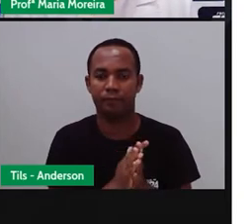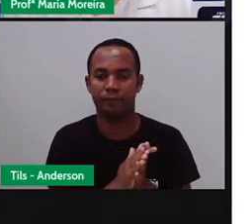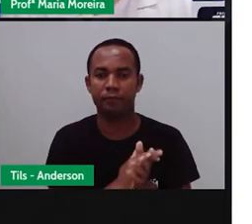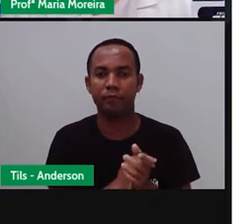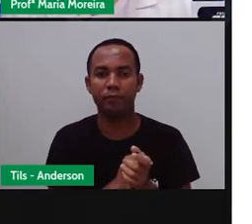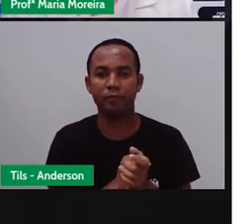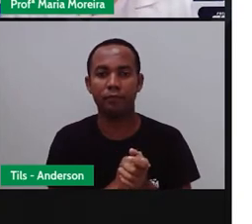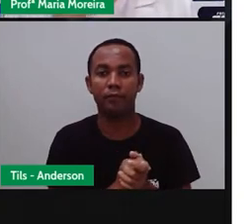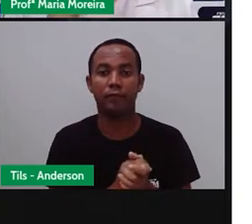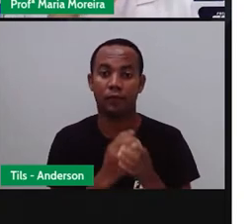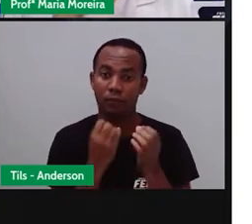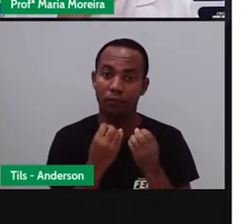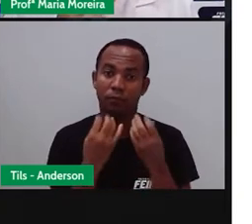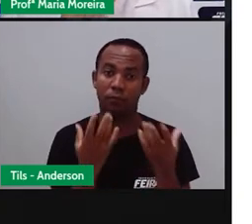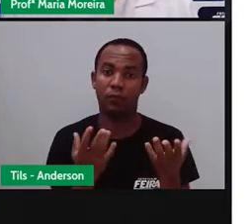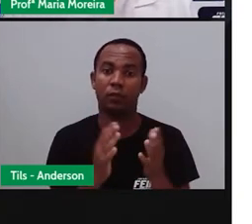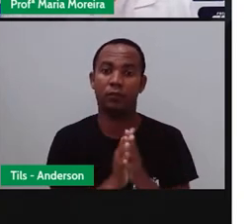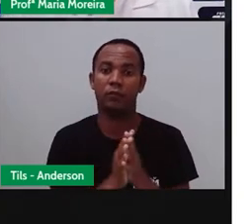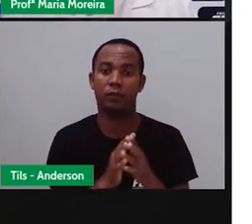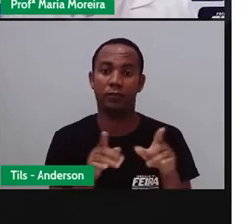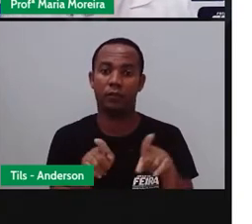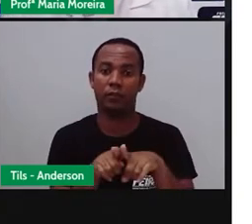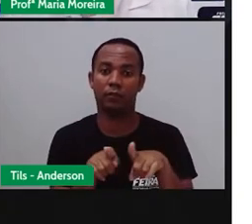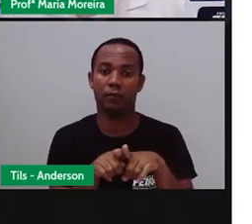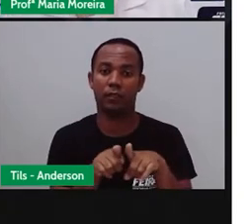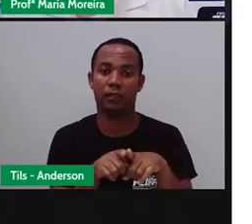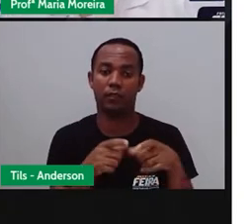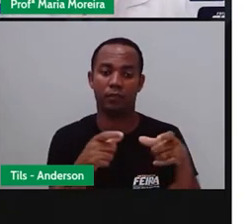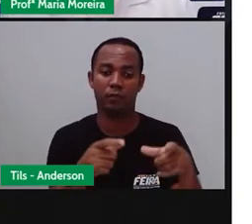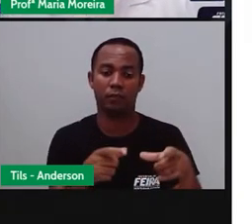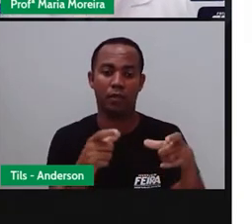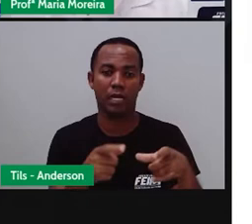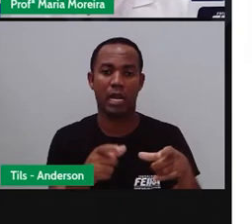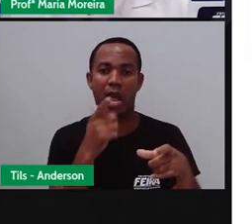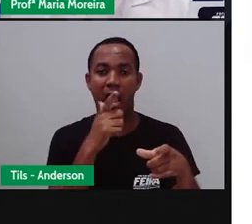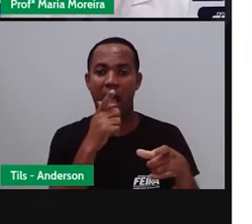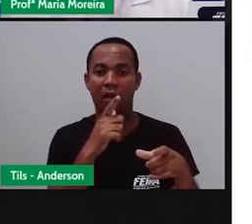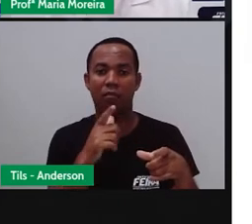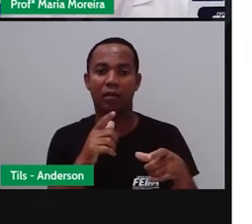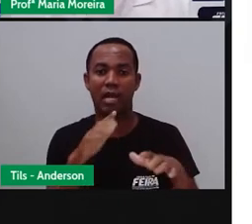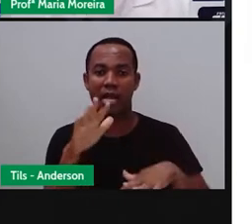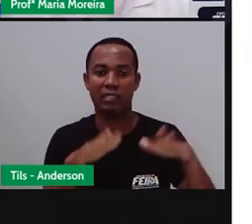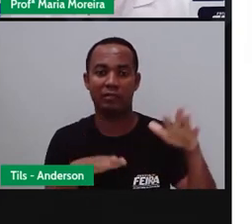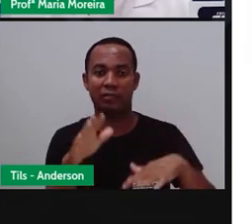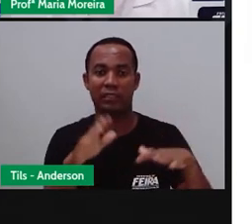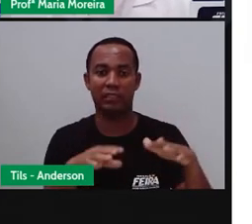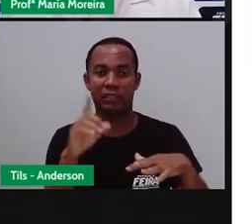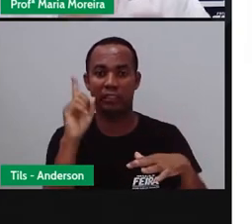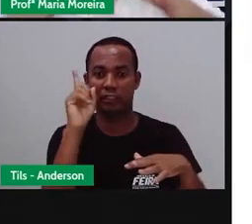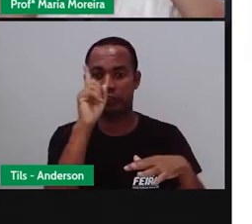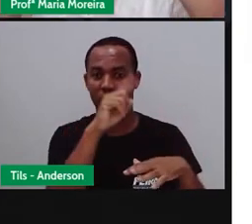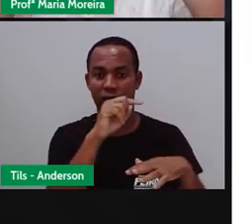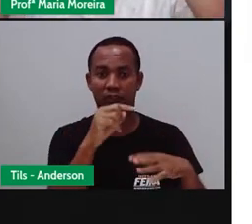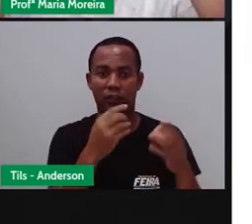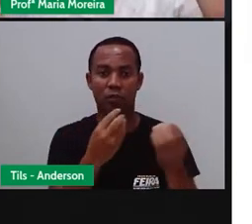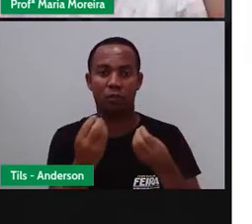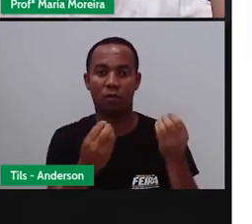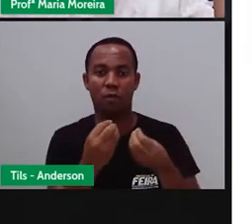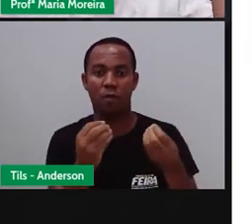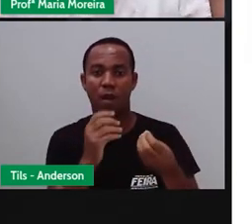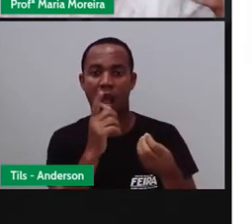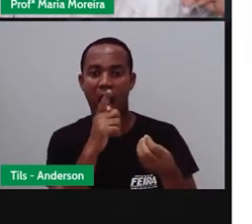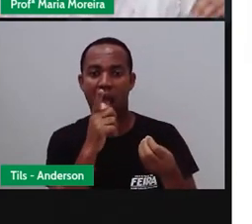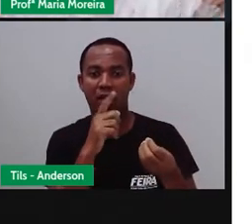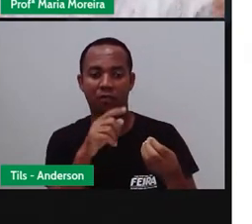Bom, sendo assim, né, o abastecimento do lençol freático fica prejudicado. O que é o lençol freático? É, né, uma camada de